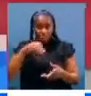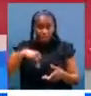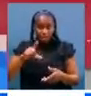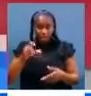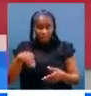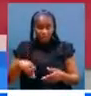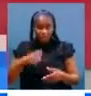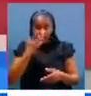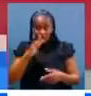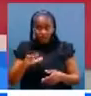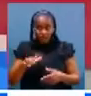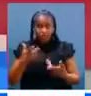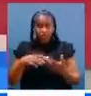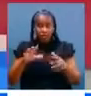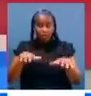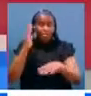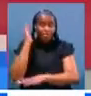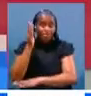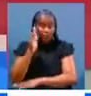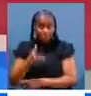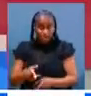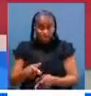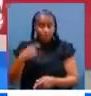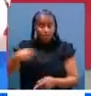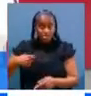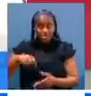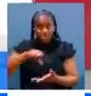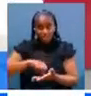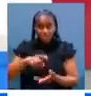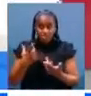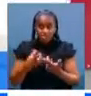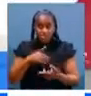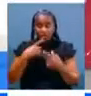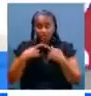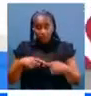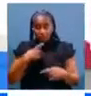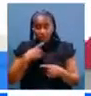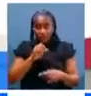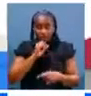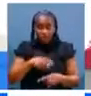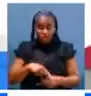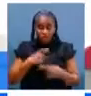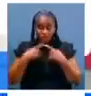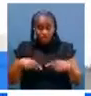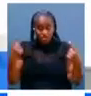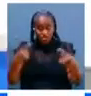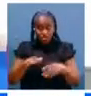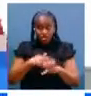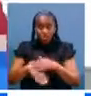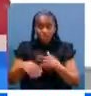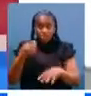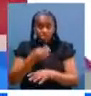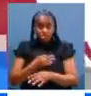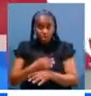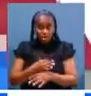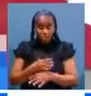Na conferência de divulgação, a presidente do Centro, Judith Nascimento, anunciou a realização em setembro, aqui na Praia, do Fórum